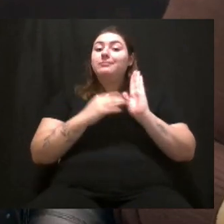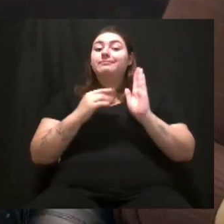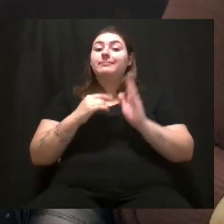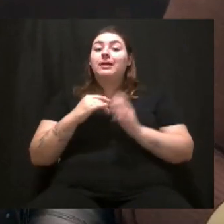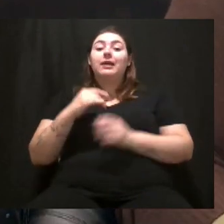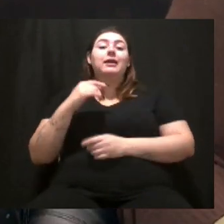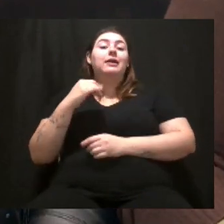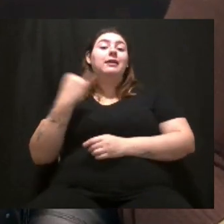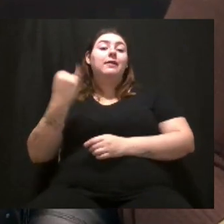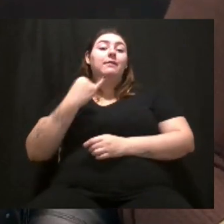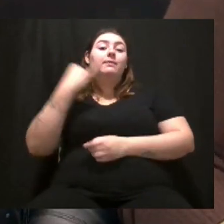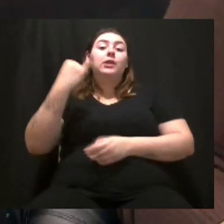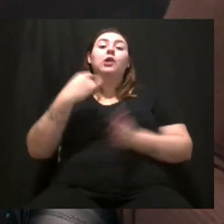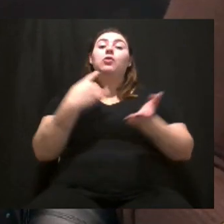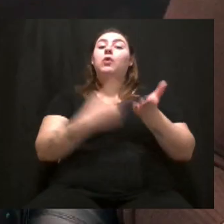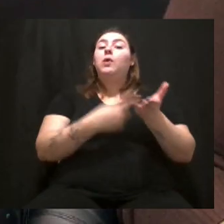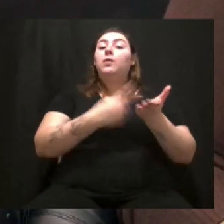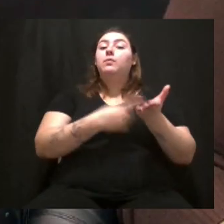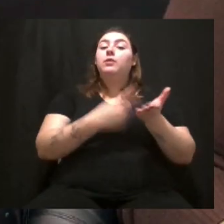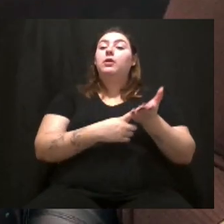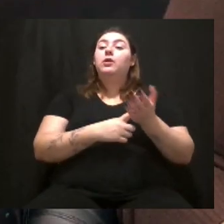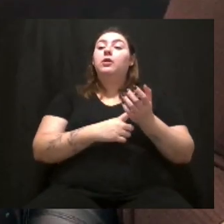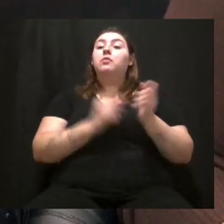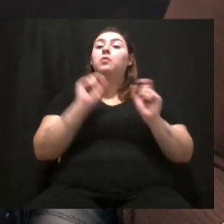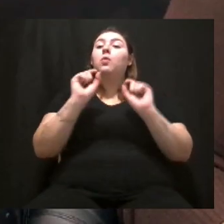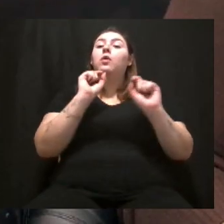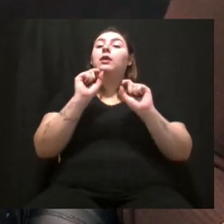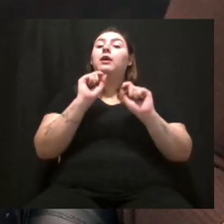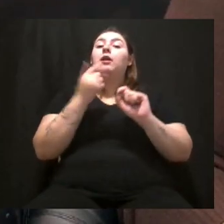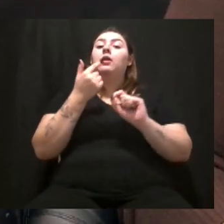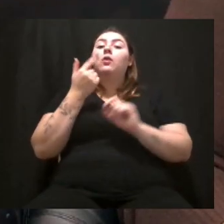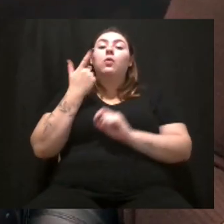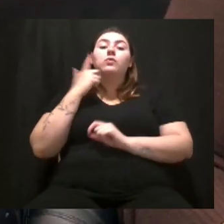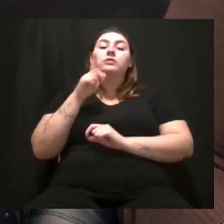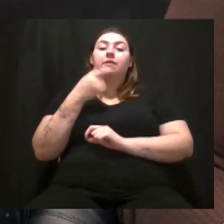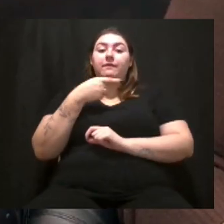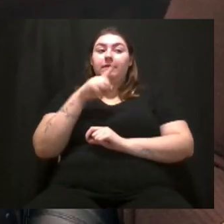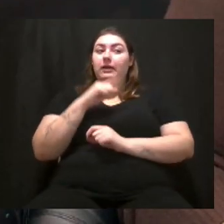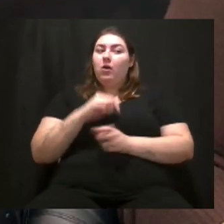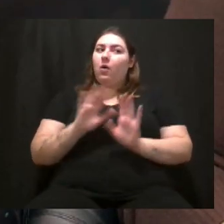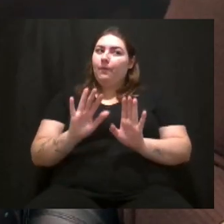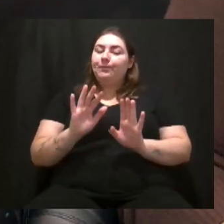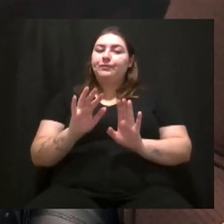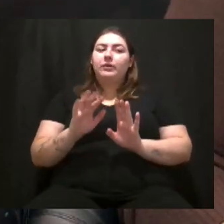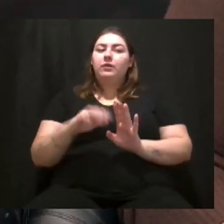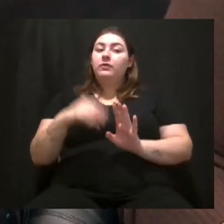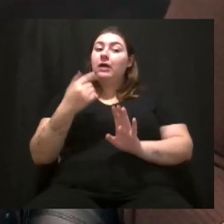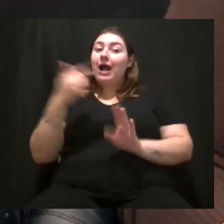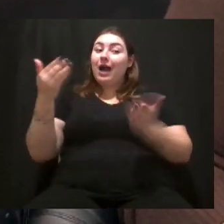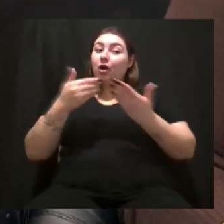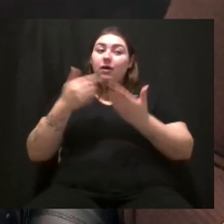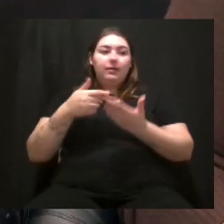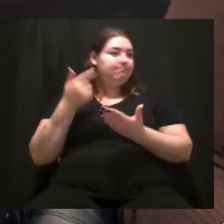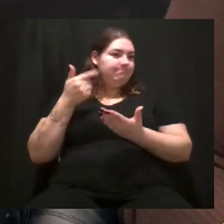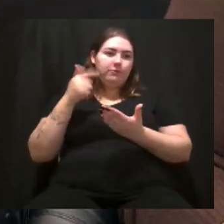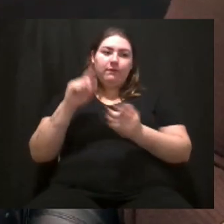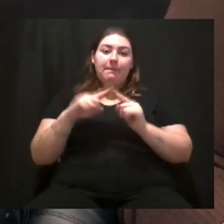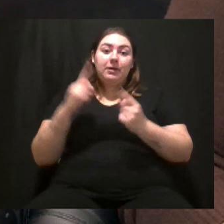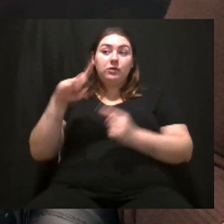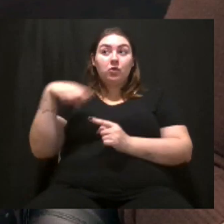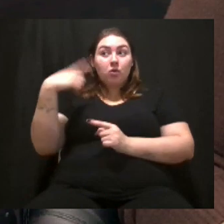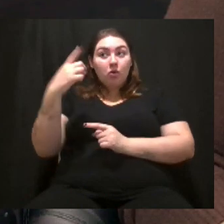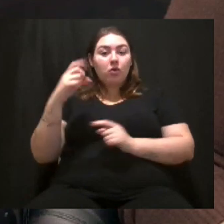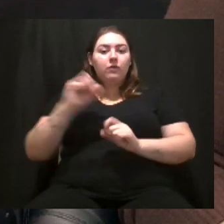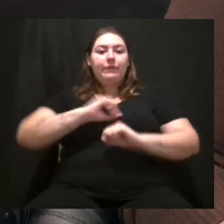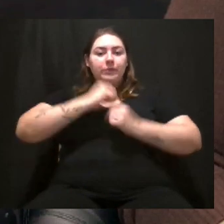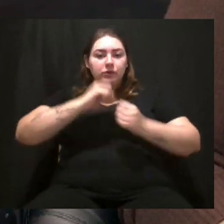você conseguirá que ele vá, justamente para isso. Olha, filho, dessa vez você não vai, mas no próximo nós vamos nos esforçar para isso,